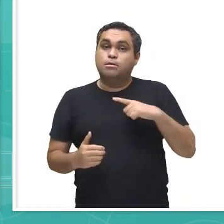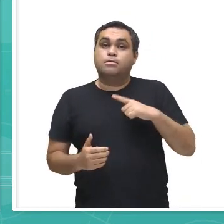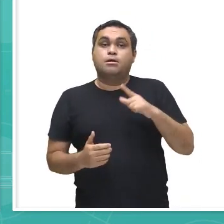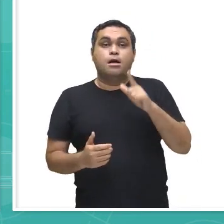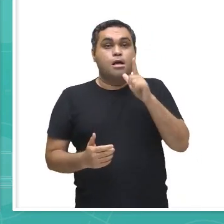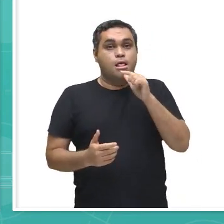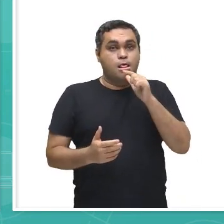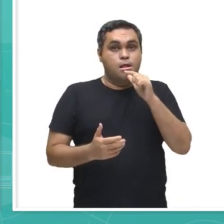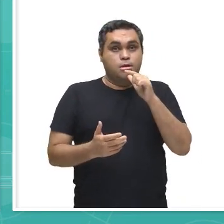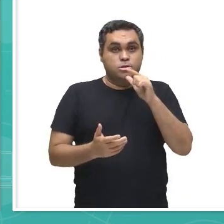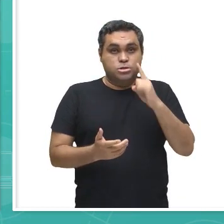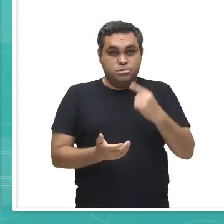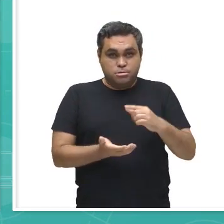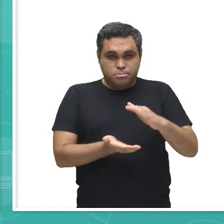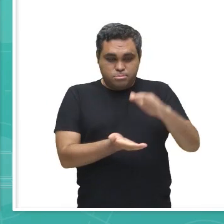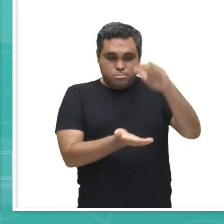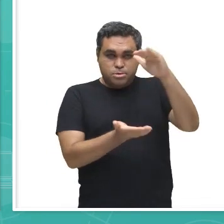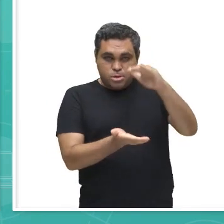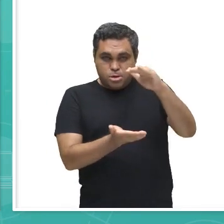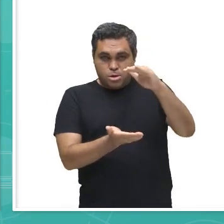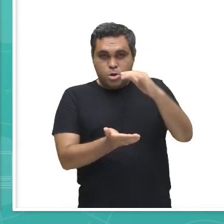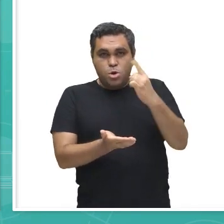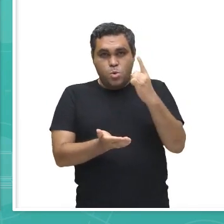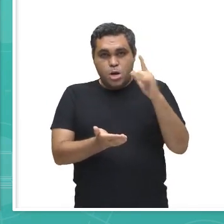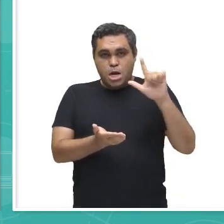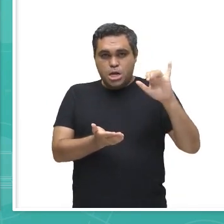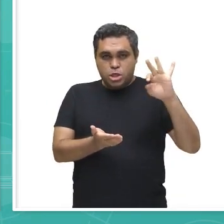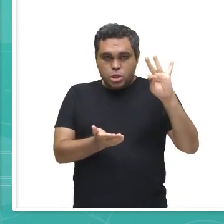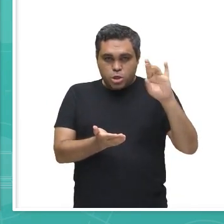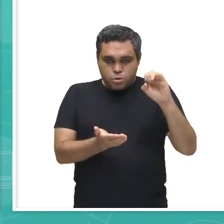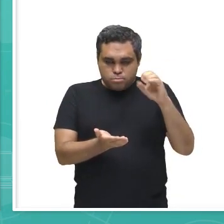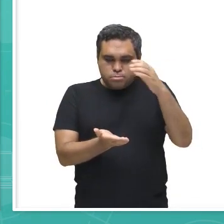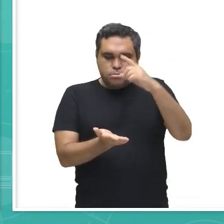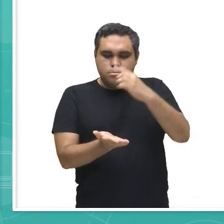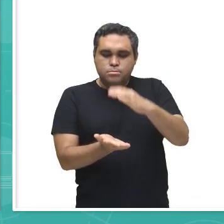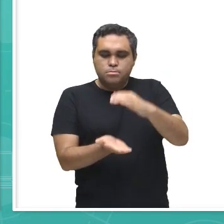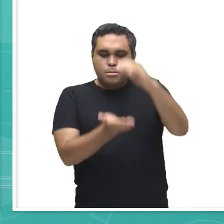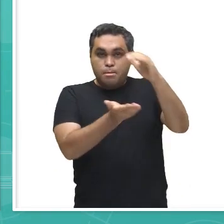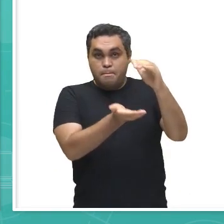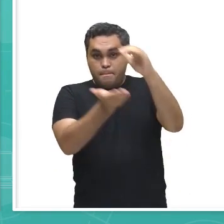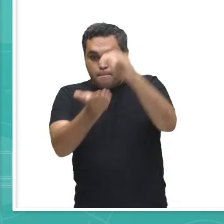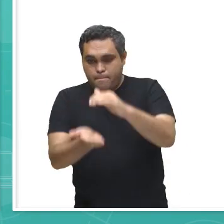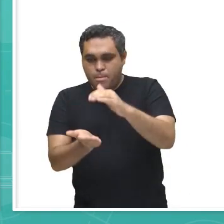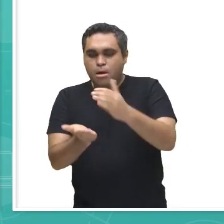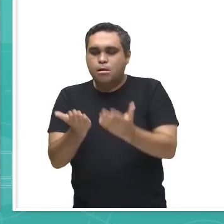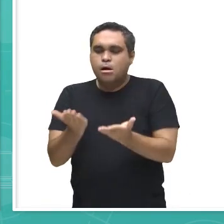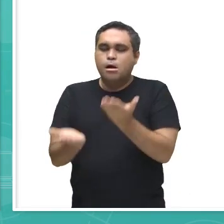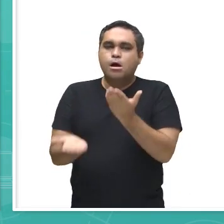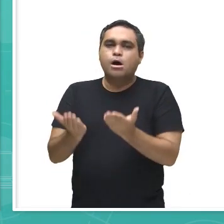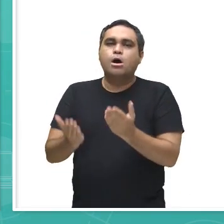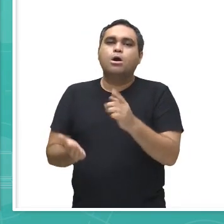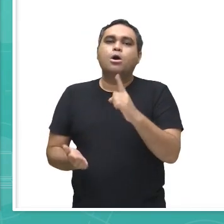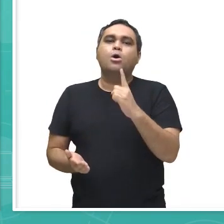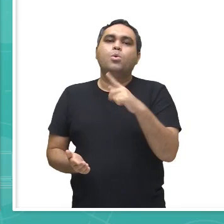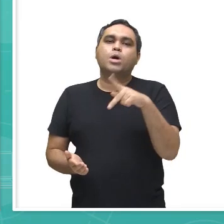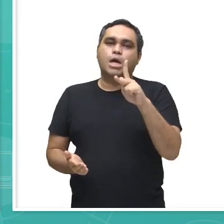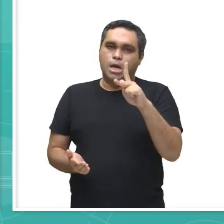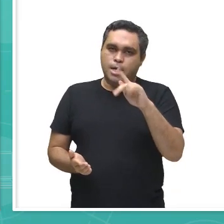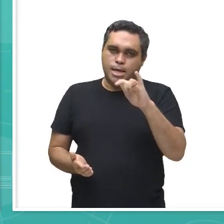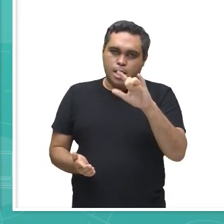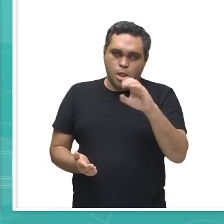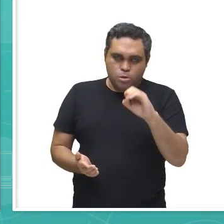leite, ele possui 1 quilo, um pouquinho mais por causa do papelão, né,